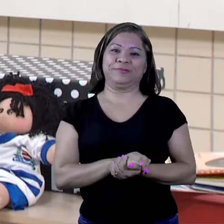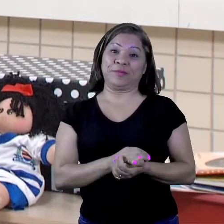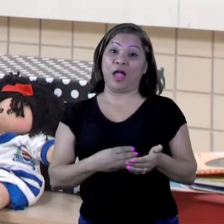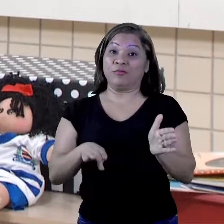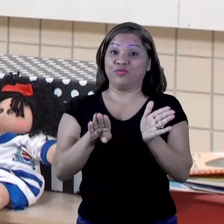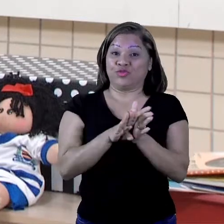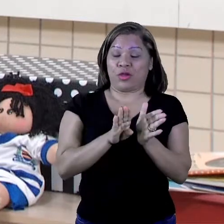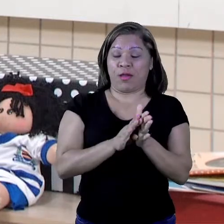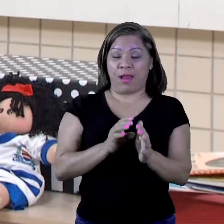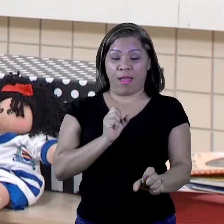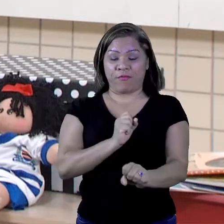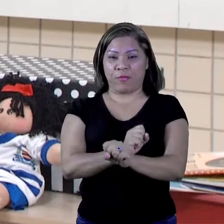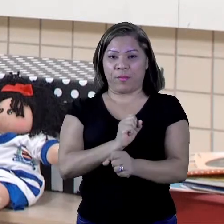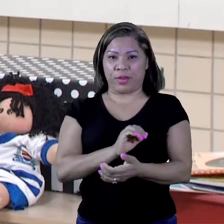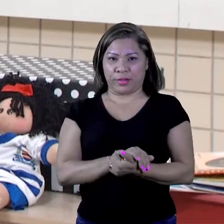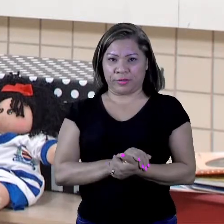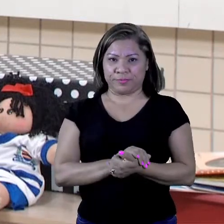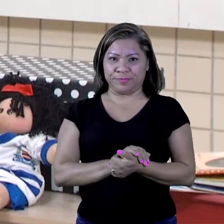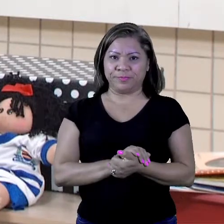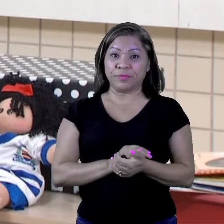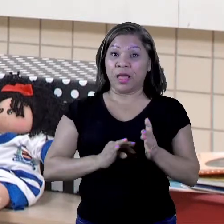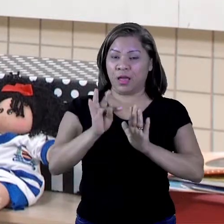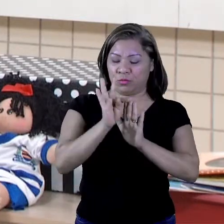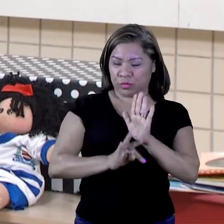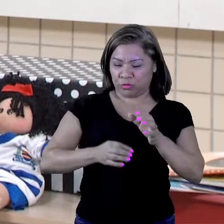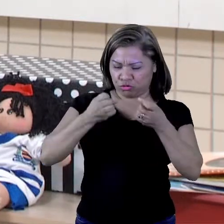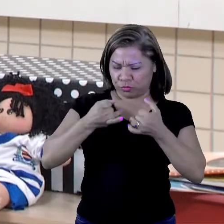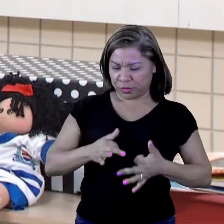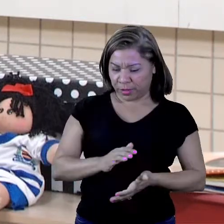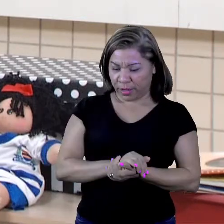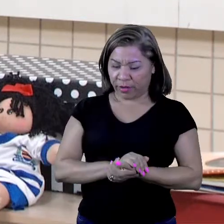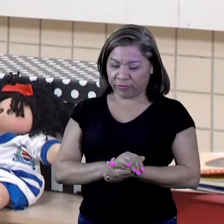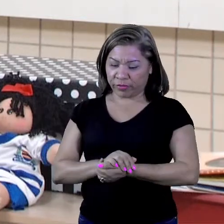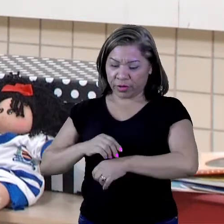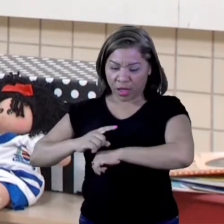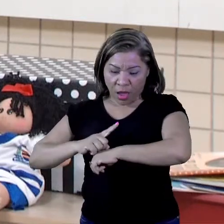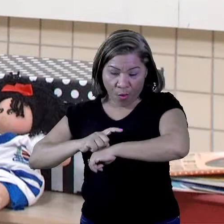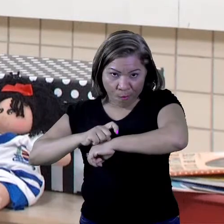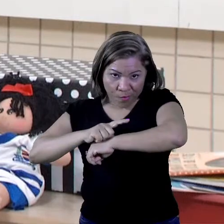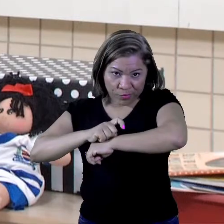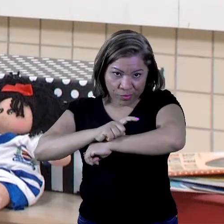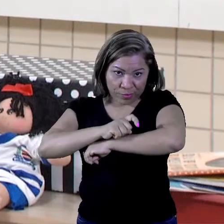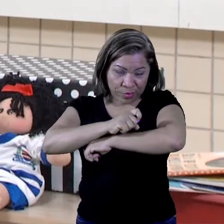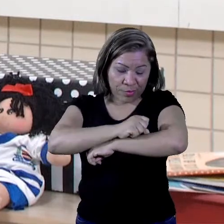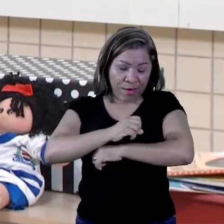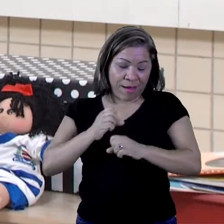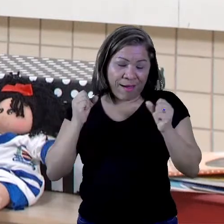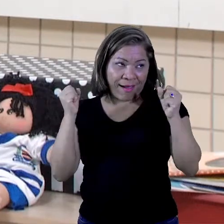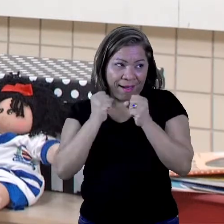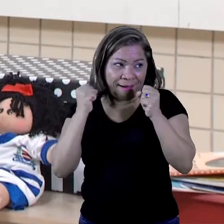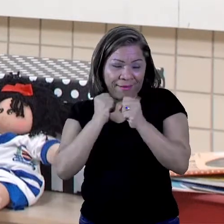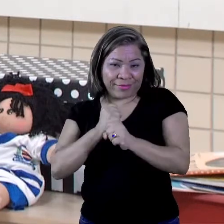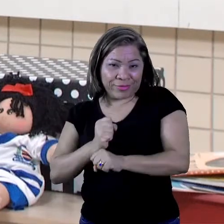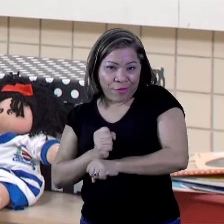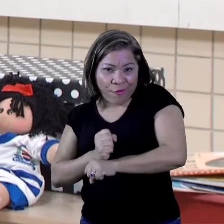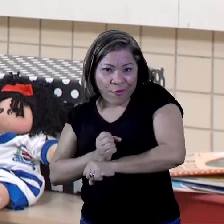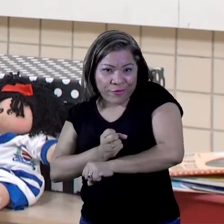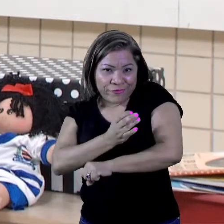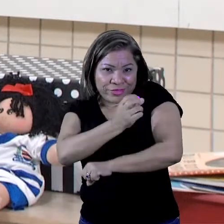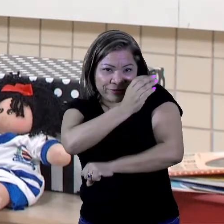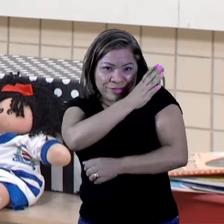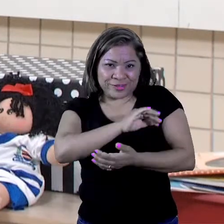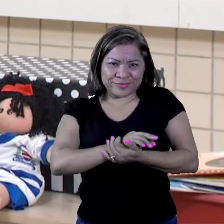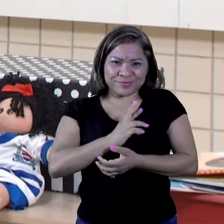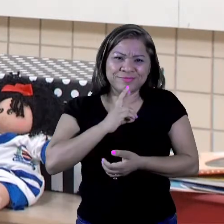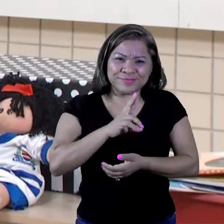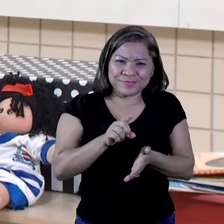Olha só, o texto falava assim, ó. Rodolfo é um caracol, ele adora viajar. Respondeu a pergunta? Então, o